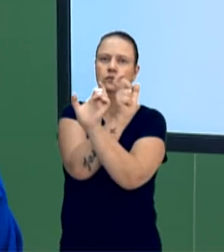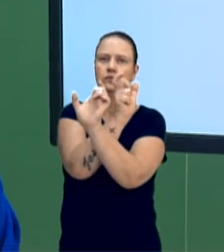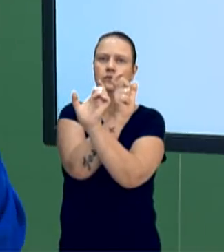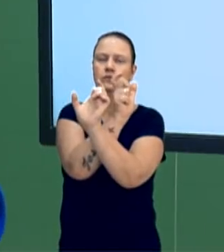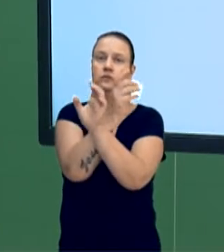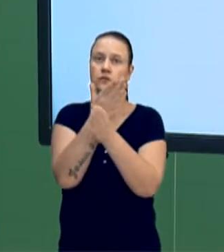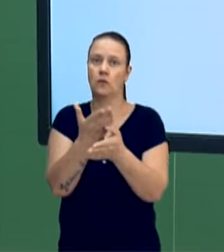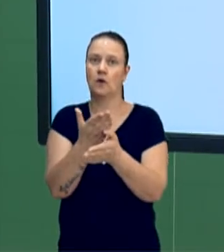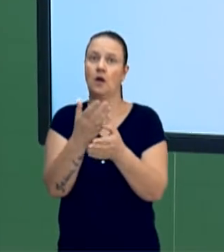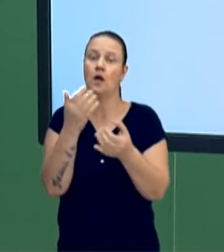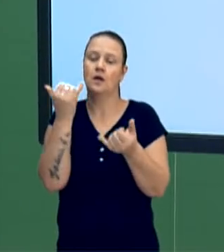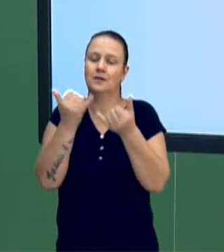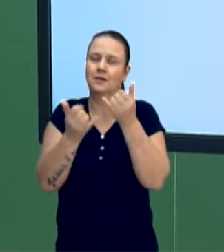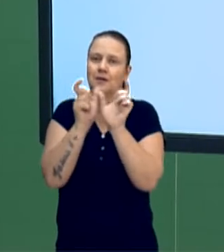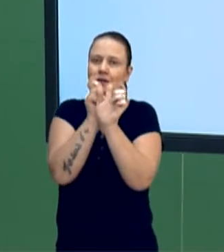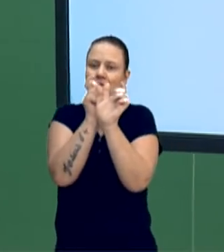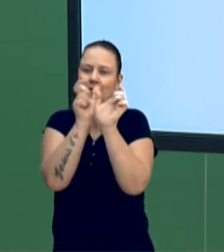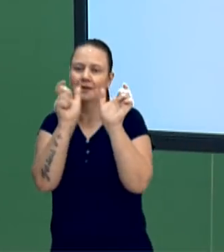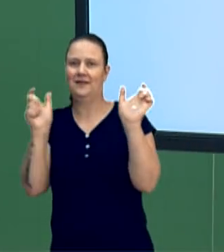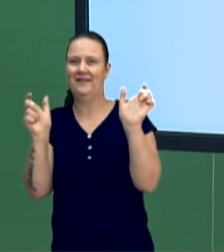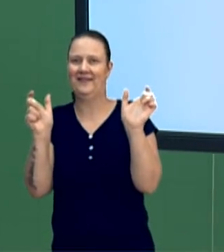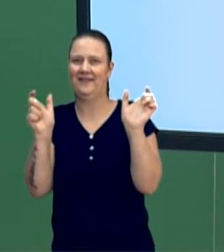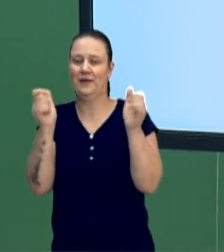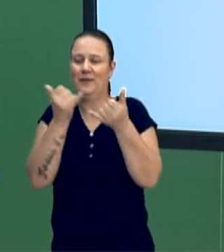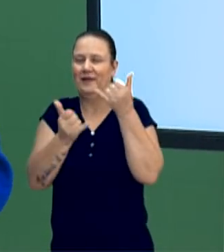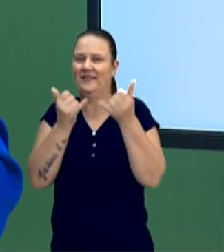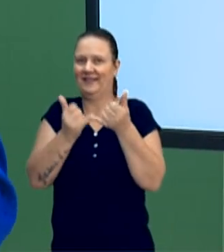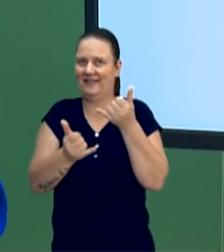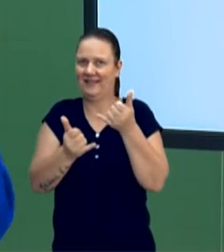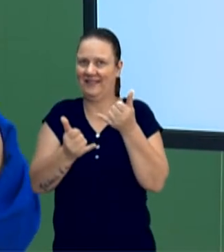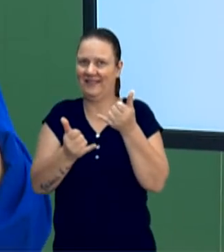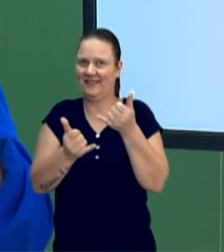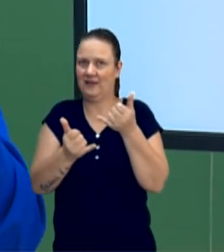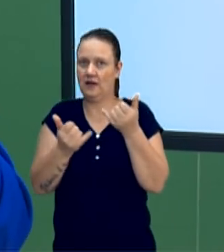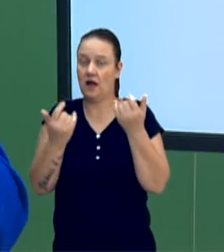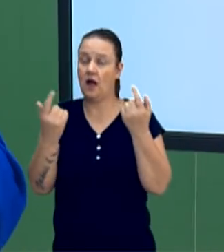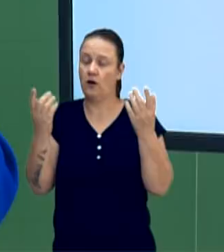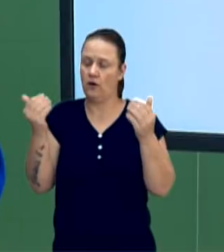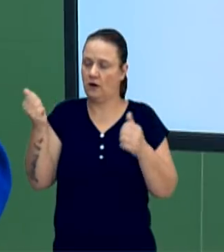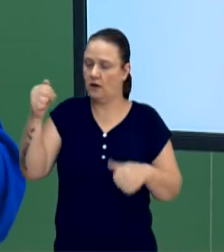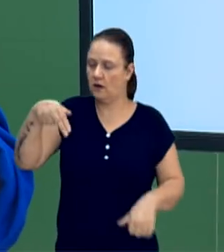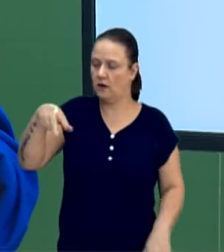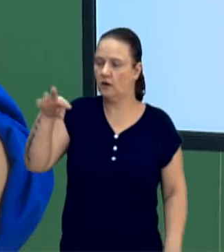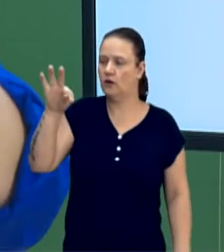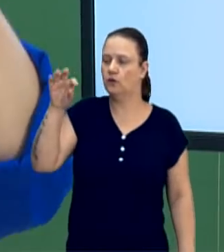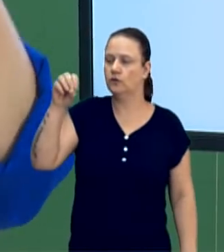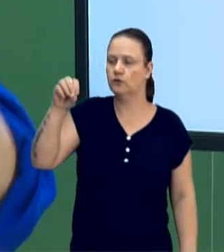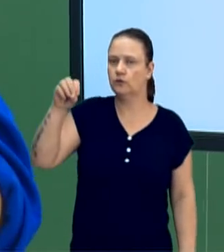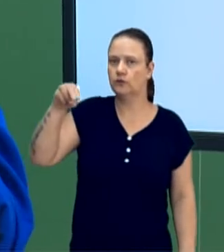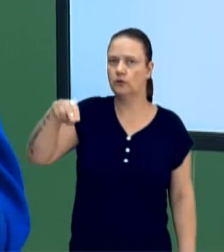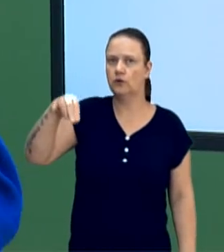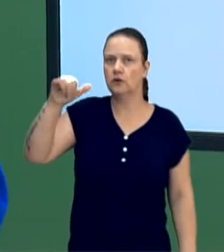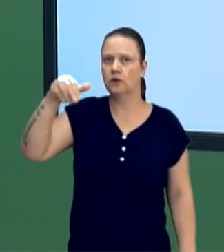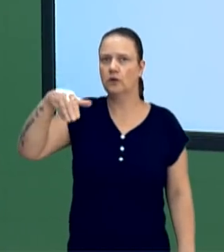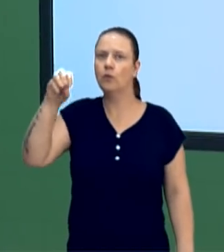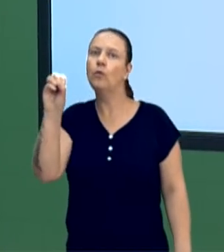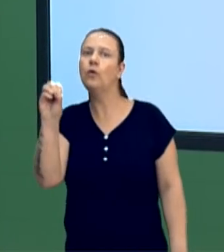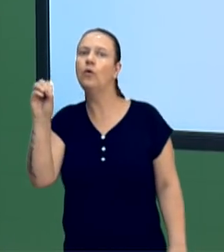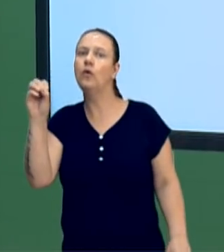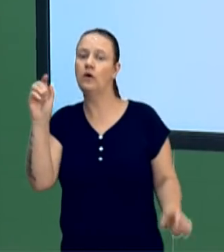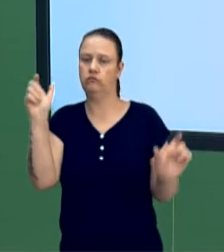são sentidos parecidos ou idênticos, né? E antônimos são sentidos